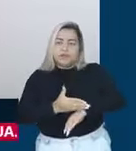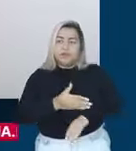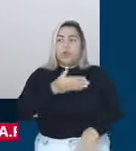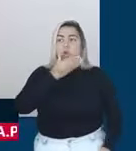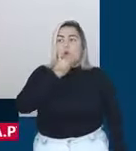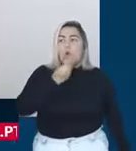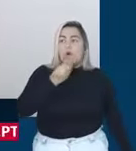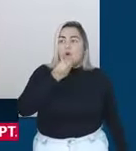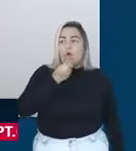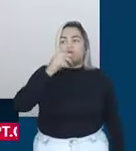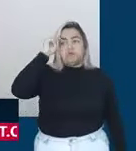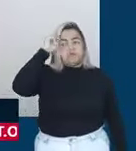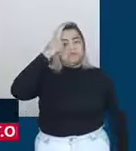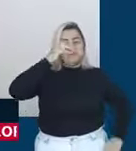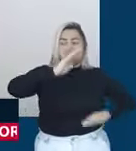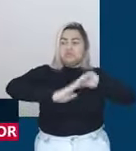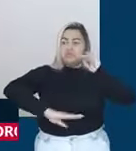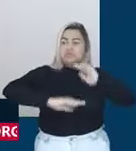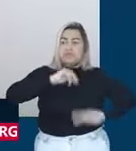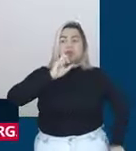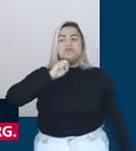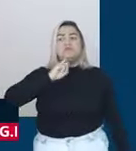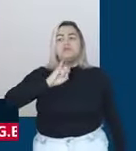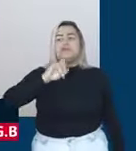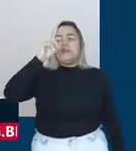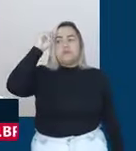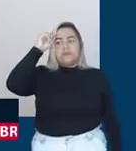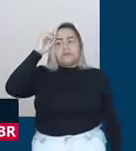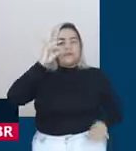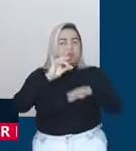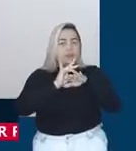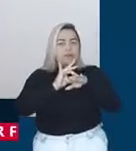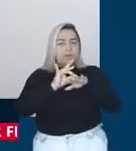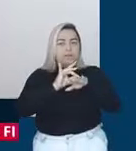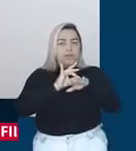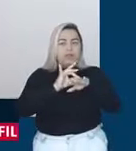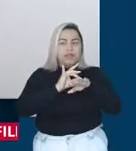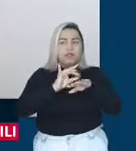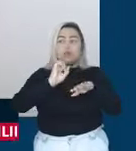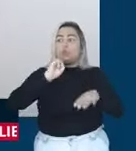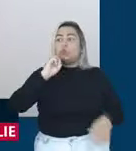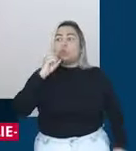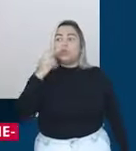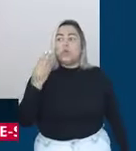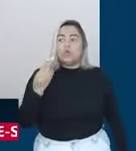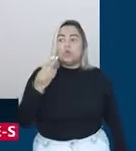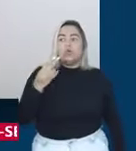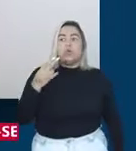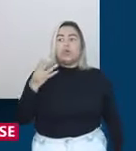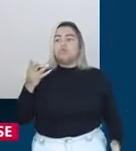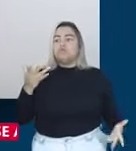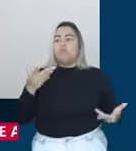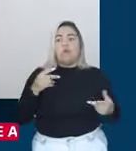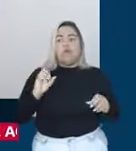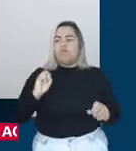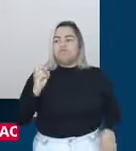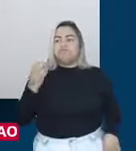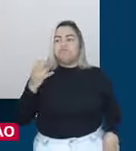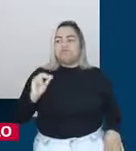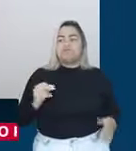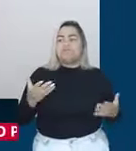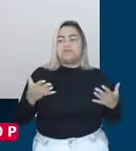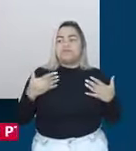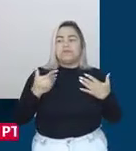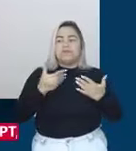mulher, independente ser preto, ser branco, ser índio, enfim, ser